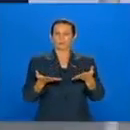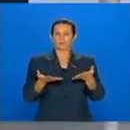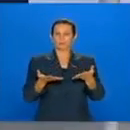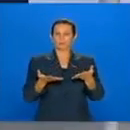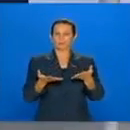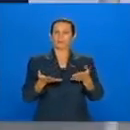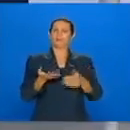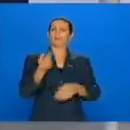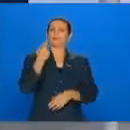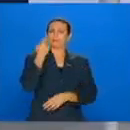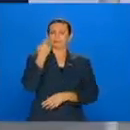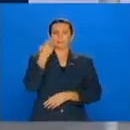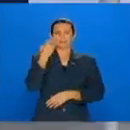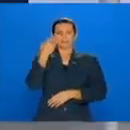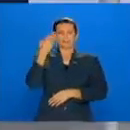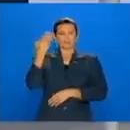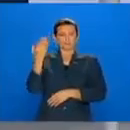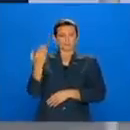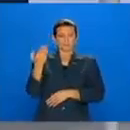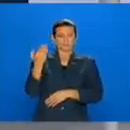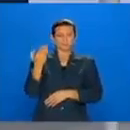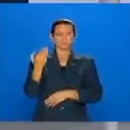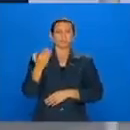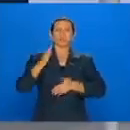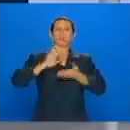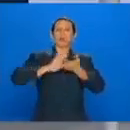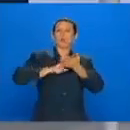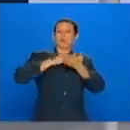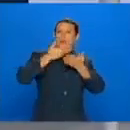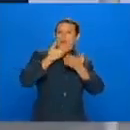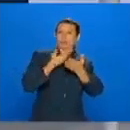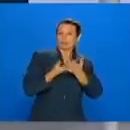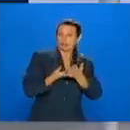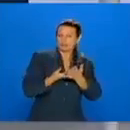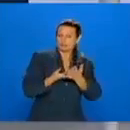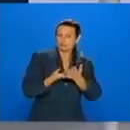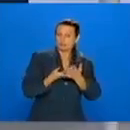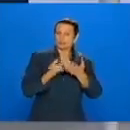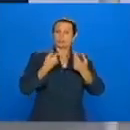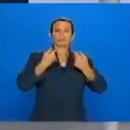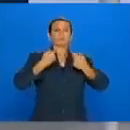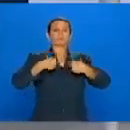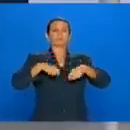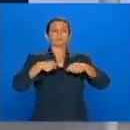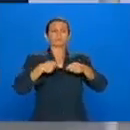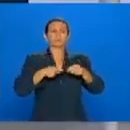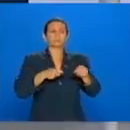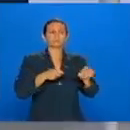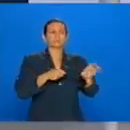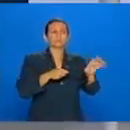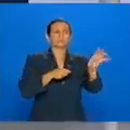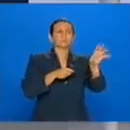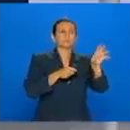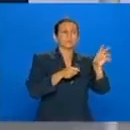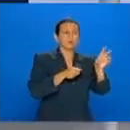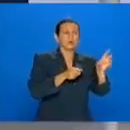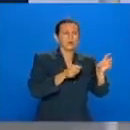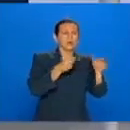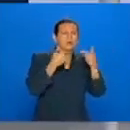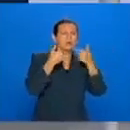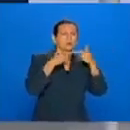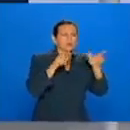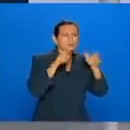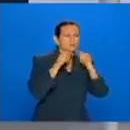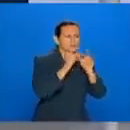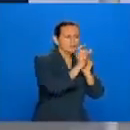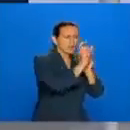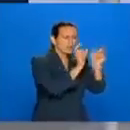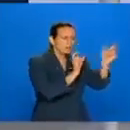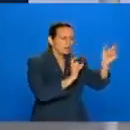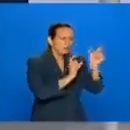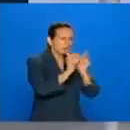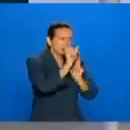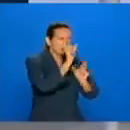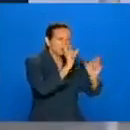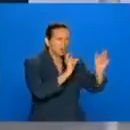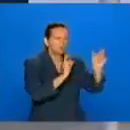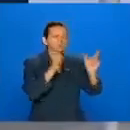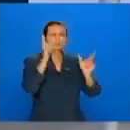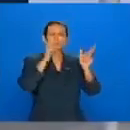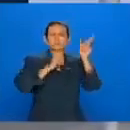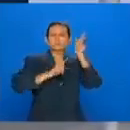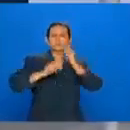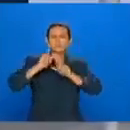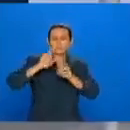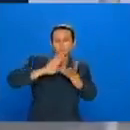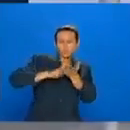Como vocês puderam perceber, o intérprete tem que usar ou conduzir as línguas envolvidas no ato tradutório, por meio